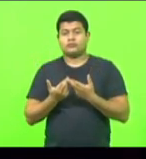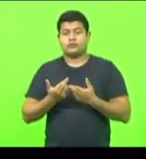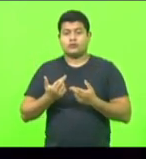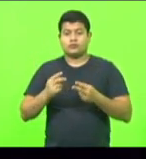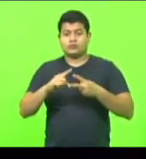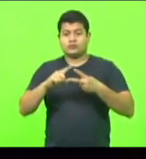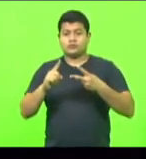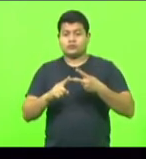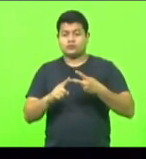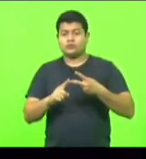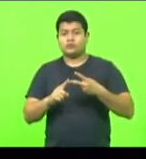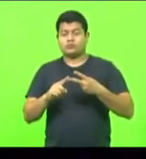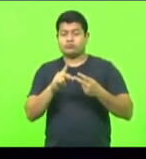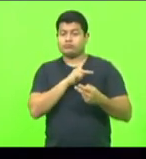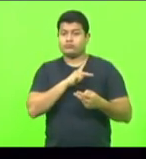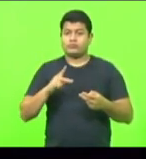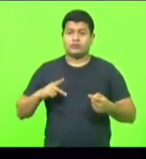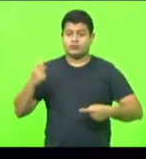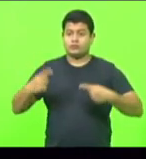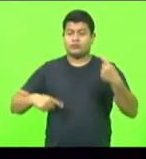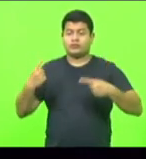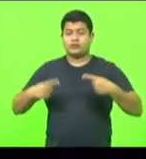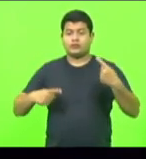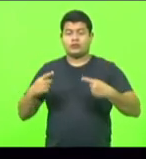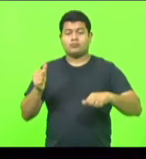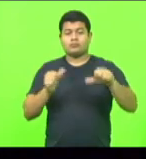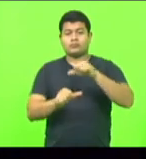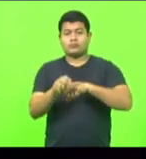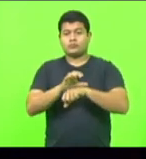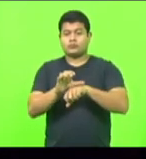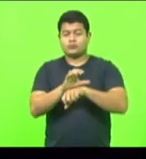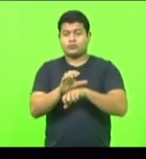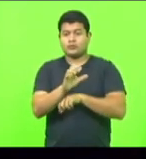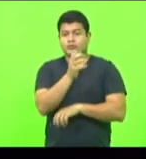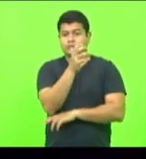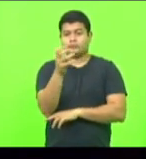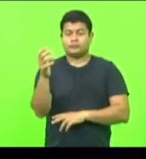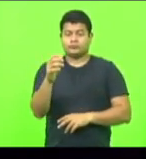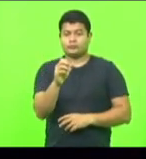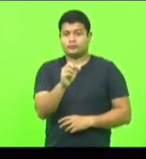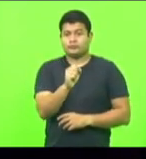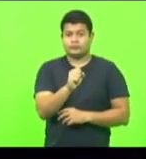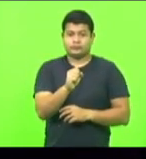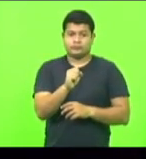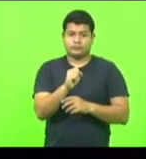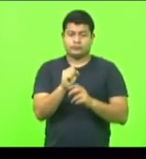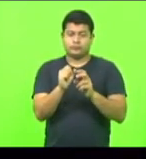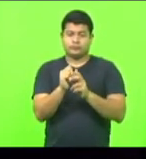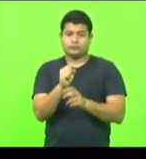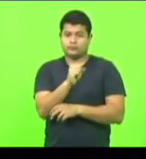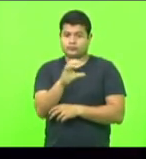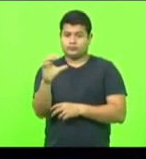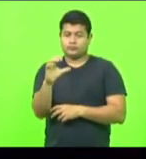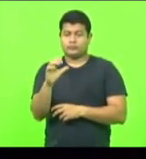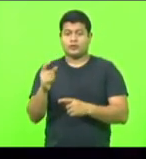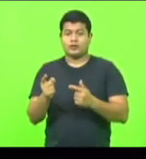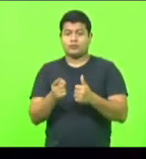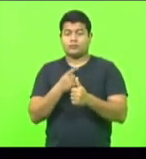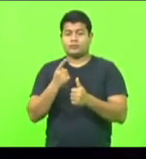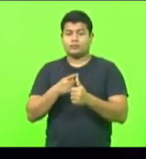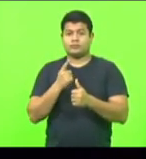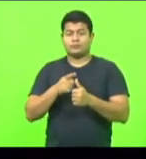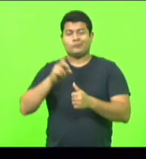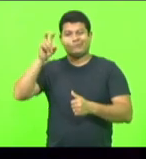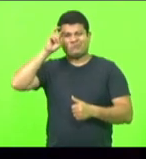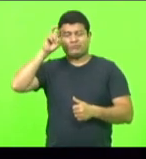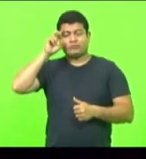a questão da revisão do Código Ambiental de Santa Catarina, a primeira delas, quinta-feira pela manhã em